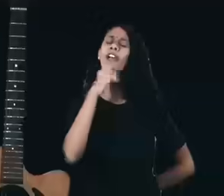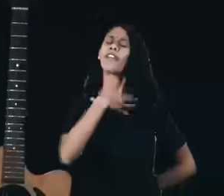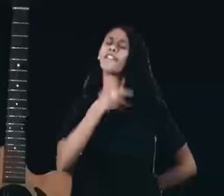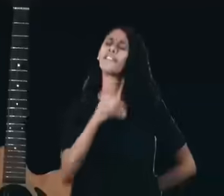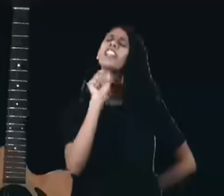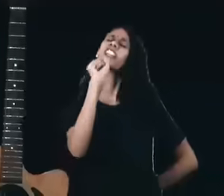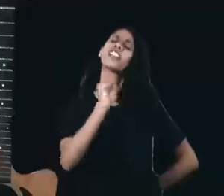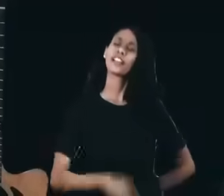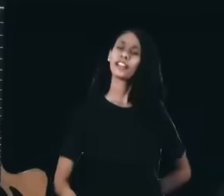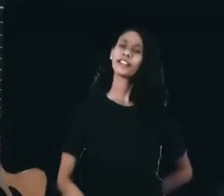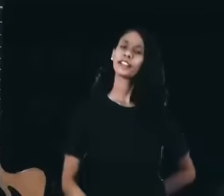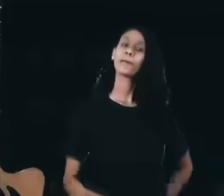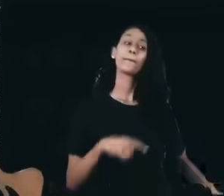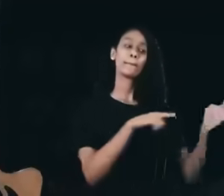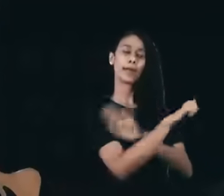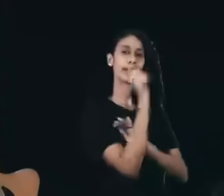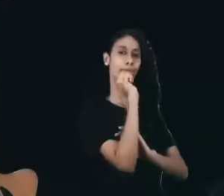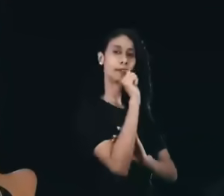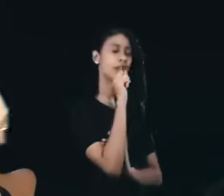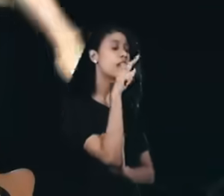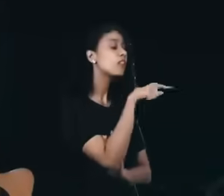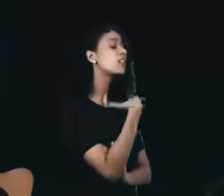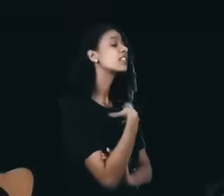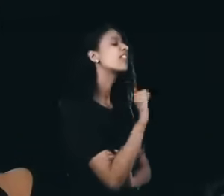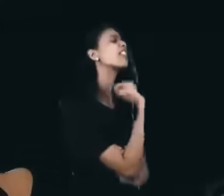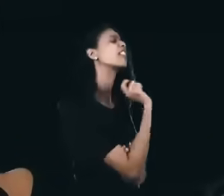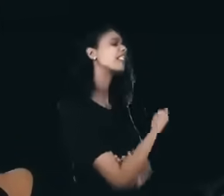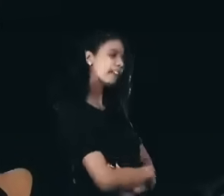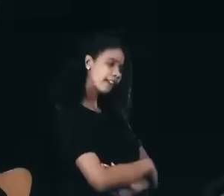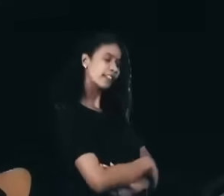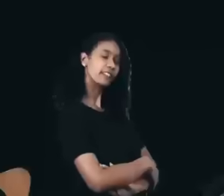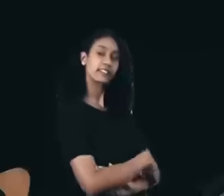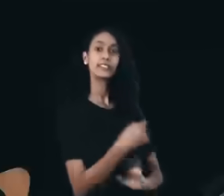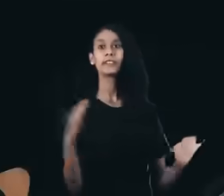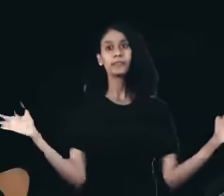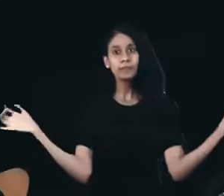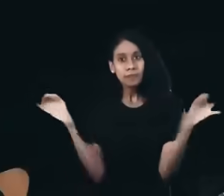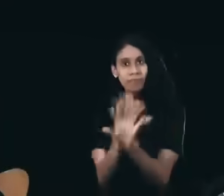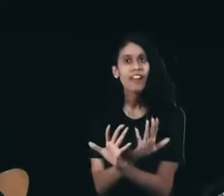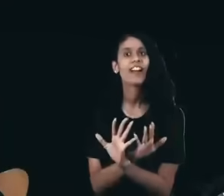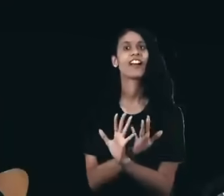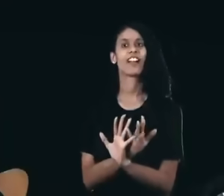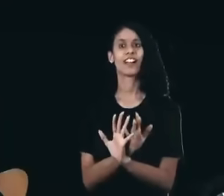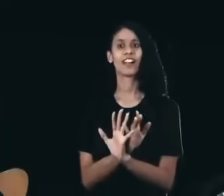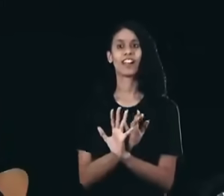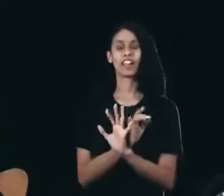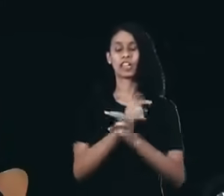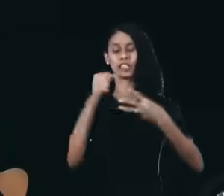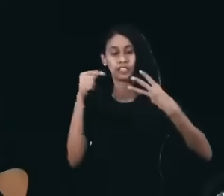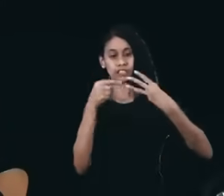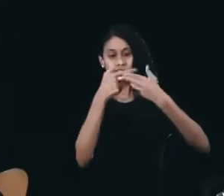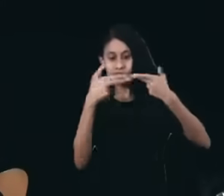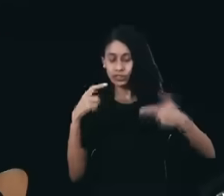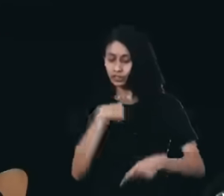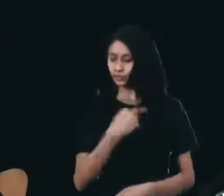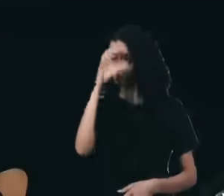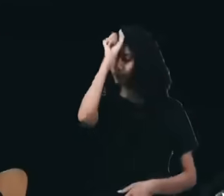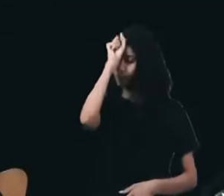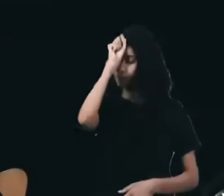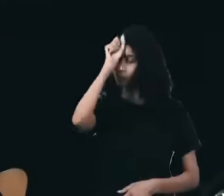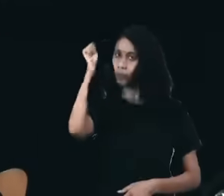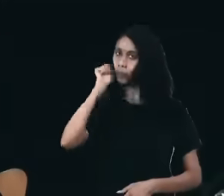Pergunta para a mulher que está do seu lado, de quem é você é filha? E por fim, a terceira lição que a gente aprende com uma